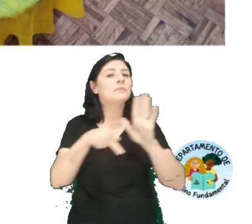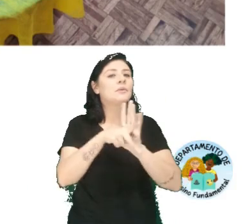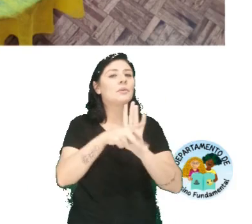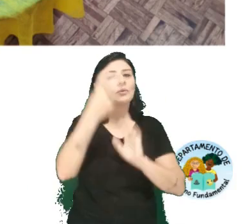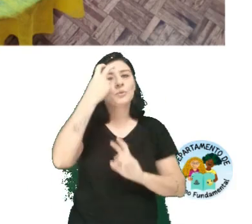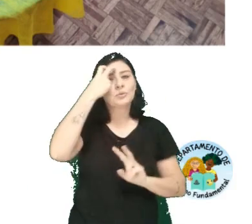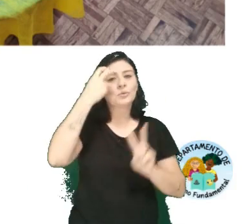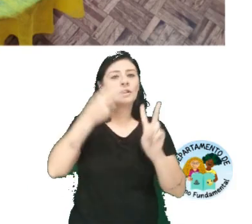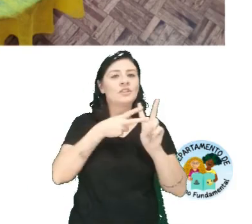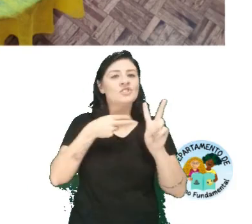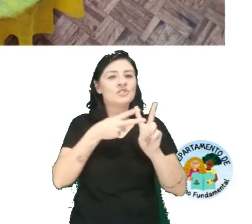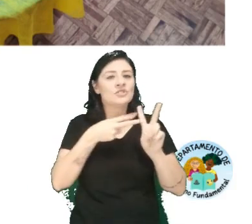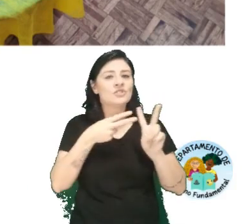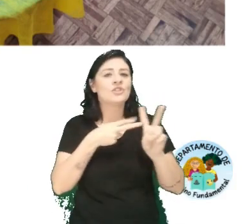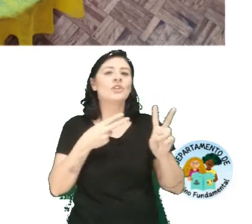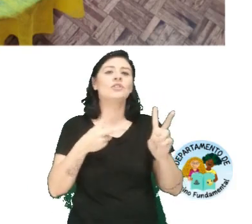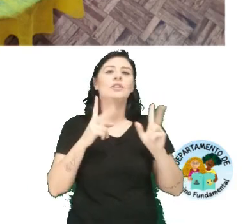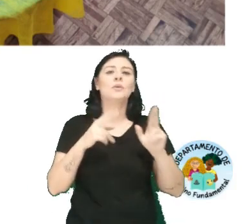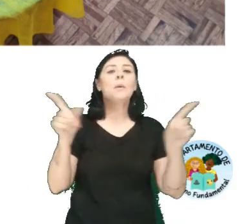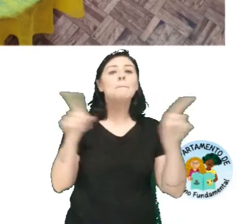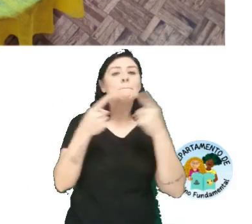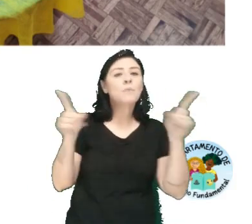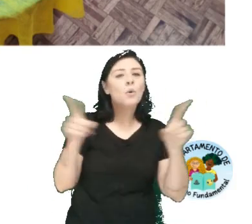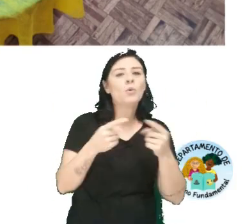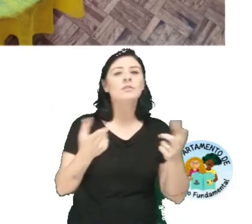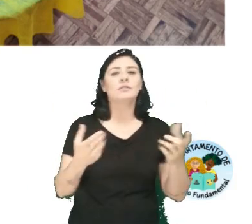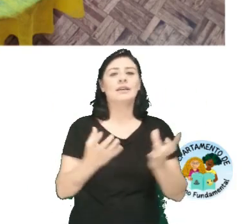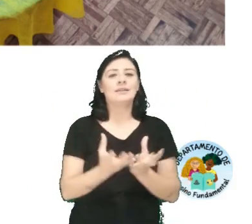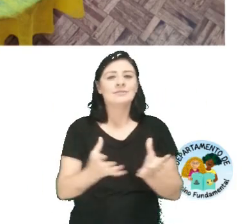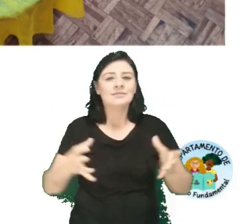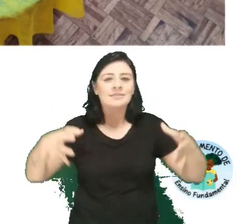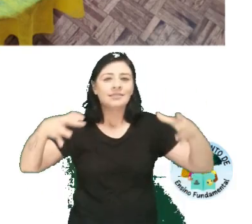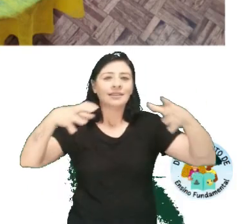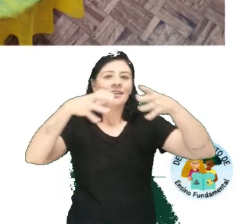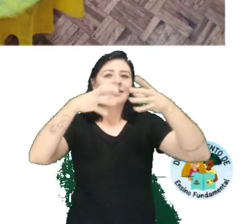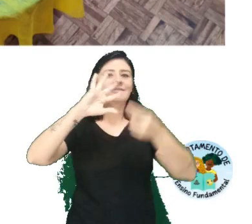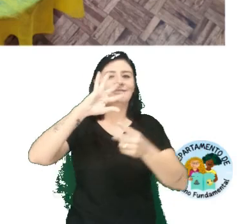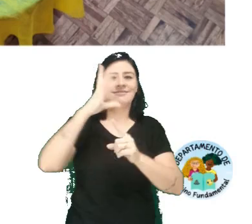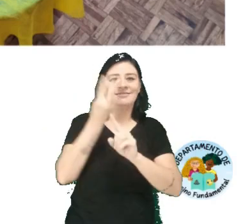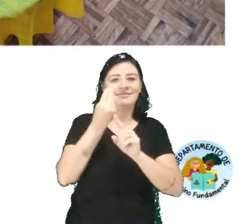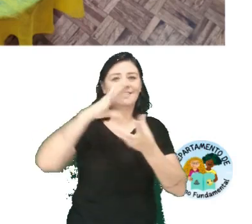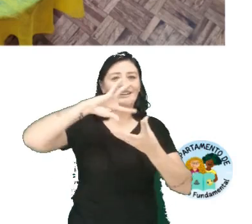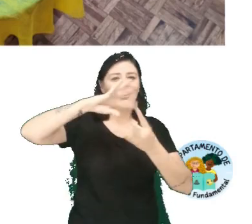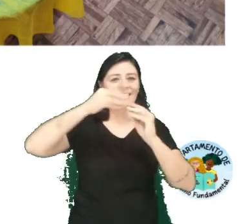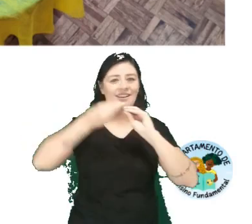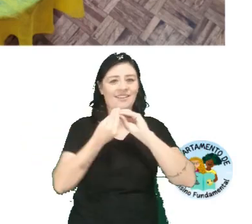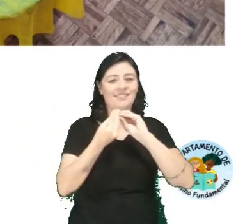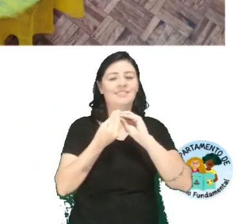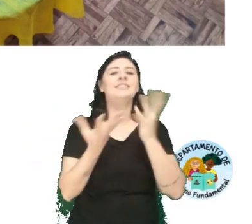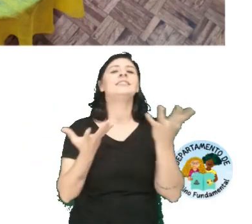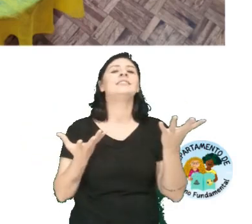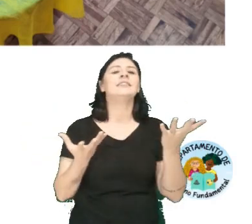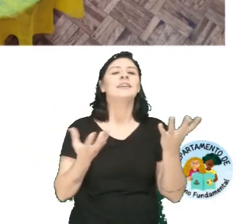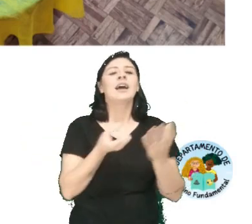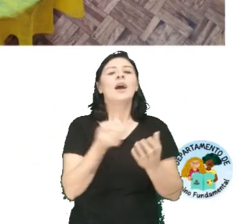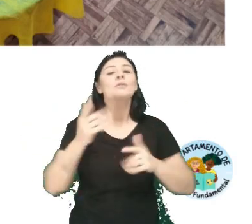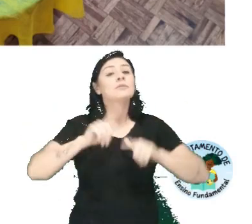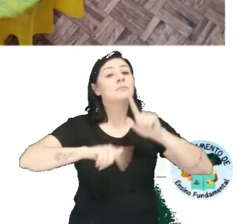indígena, como os instrumentos musicais, as cestarias, né, o artesanato, alguns